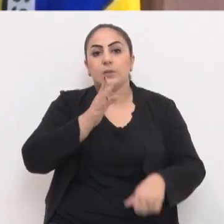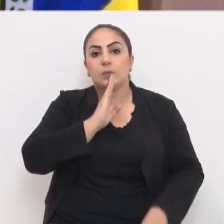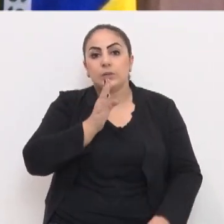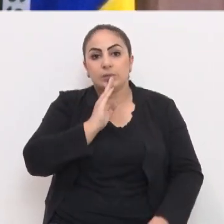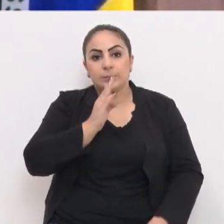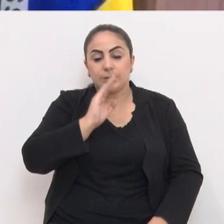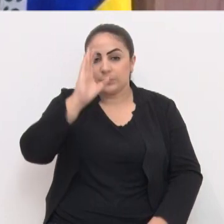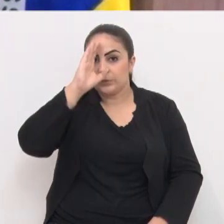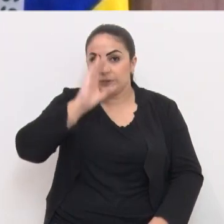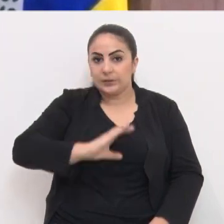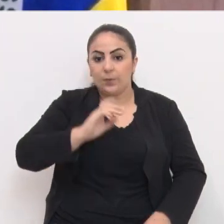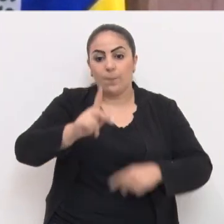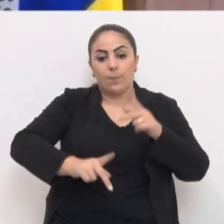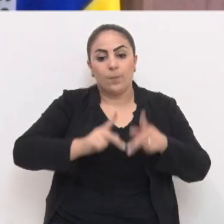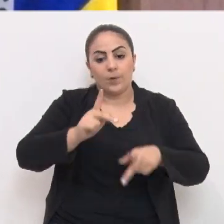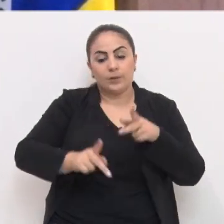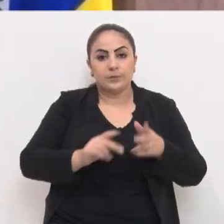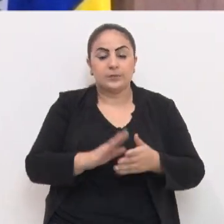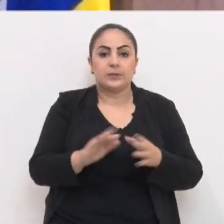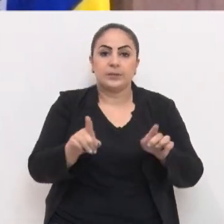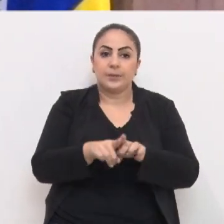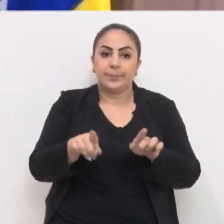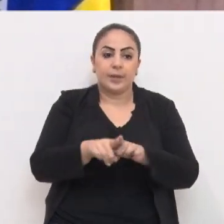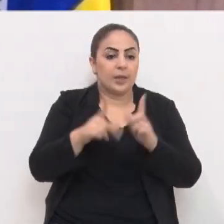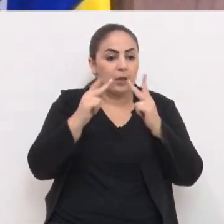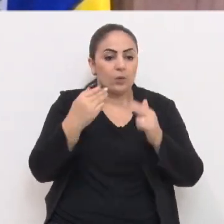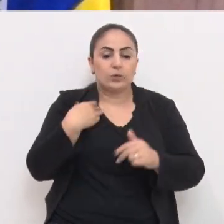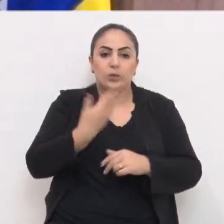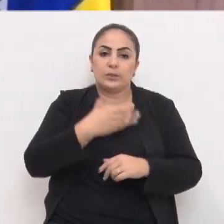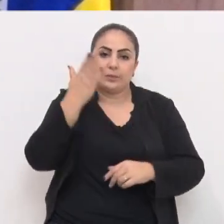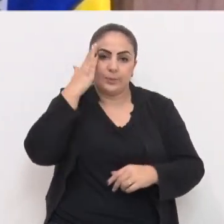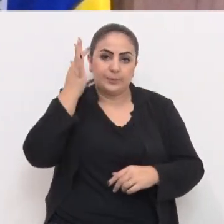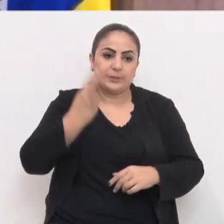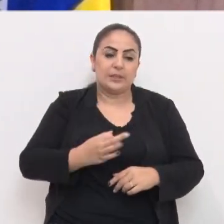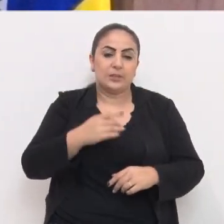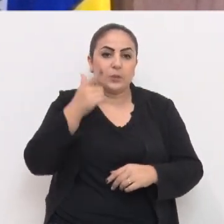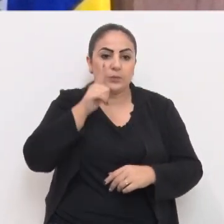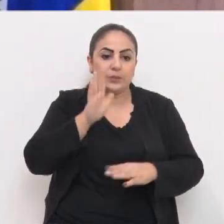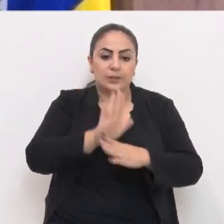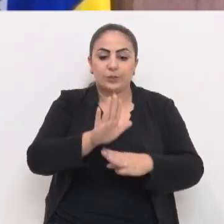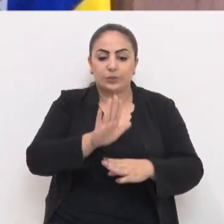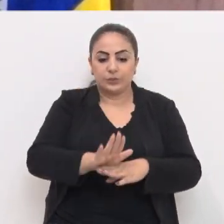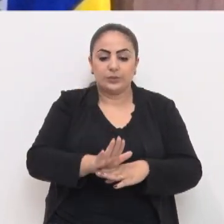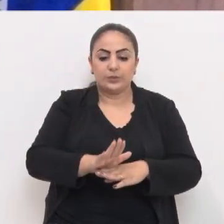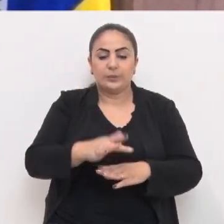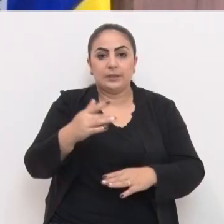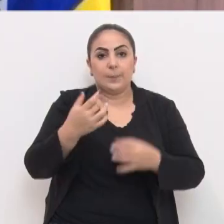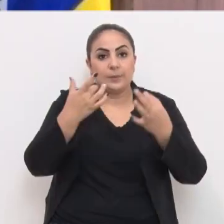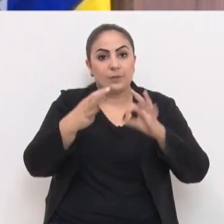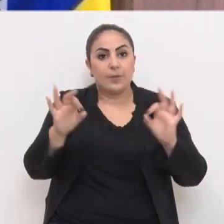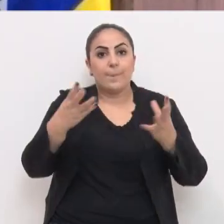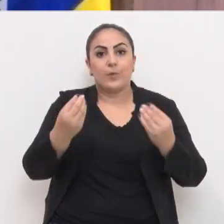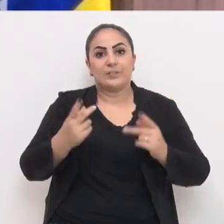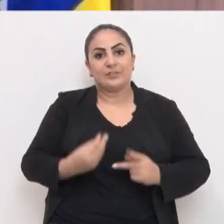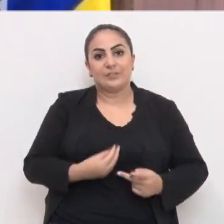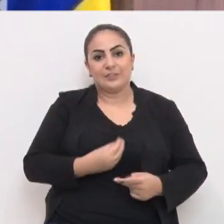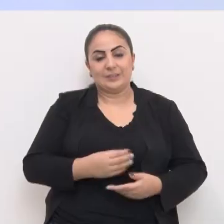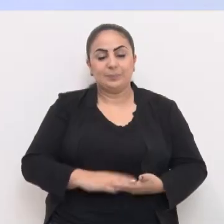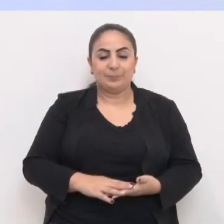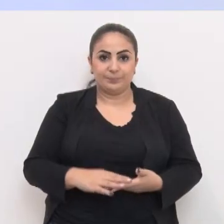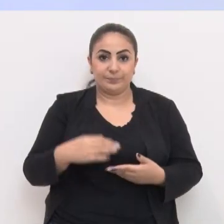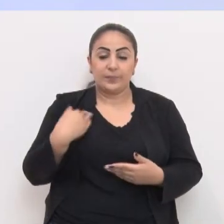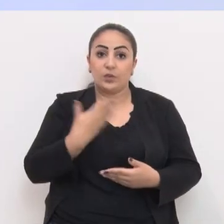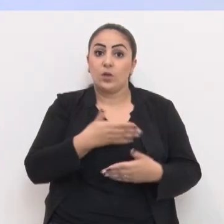o conhecimento para os cidadãos, para a população, e assim nós temos certeza que vamos estar dando uma grande contribuição para salvar muitas